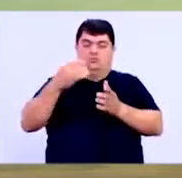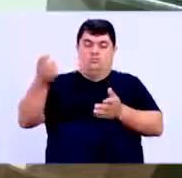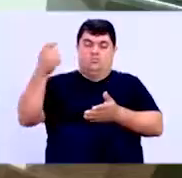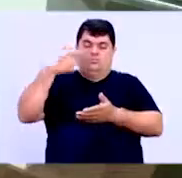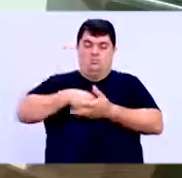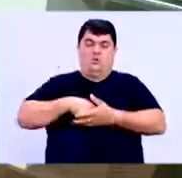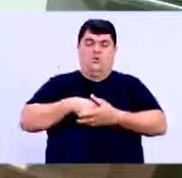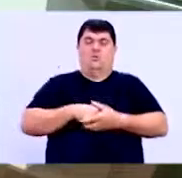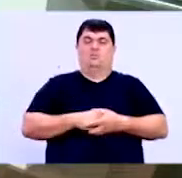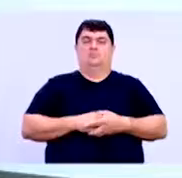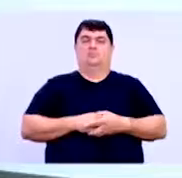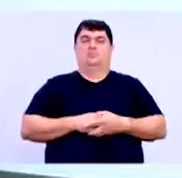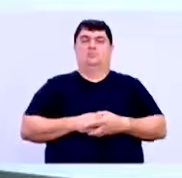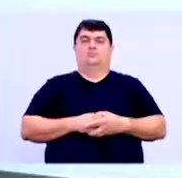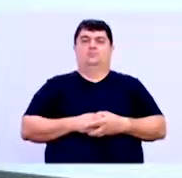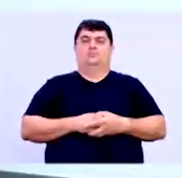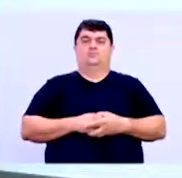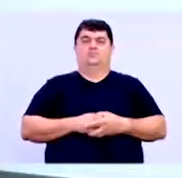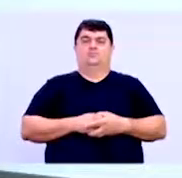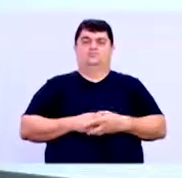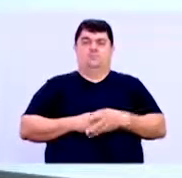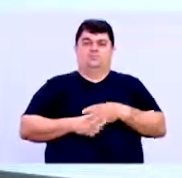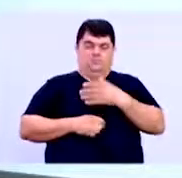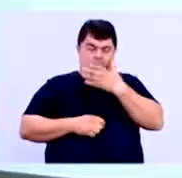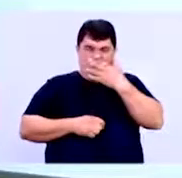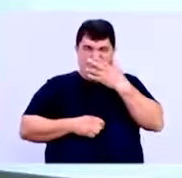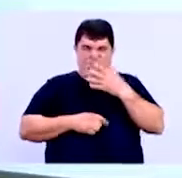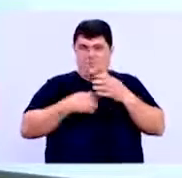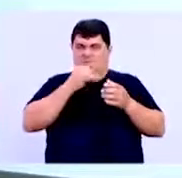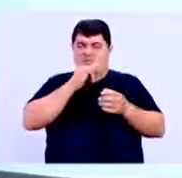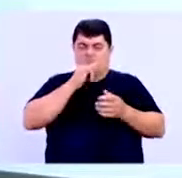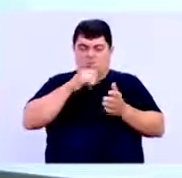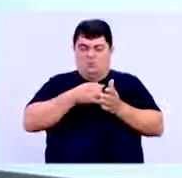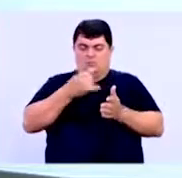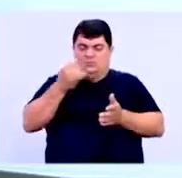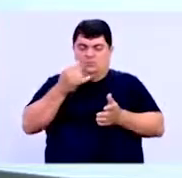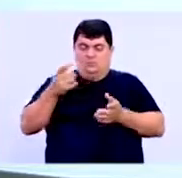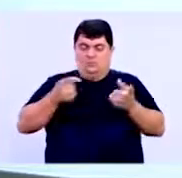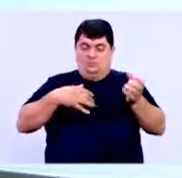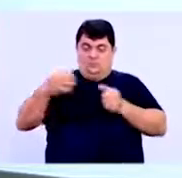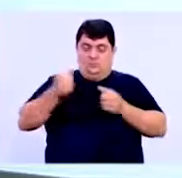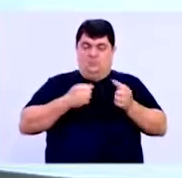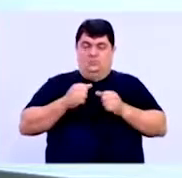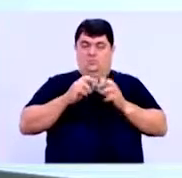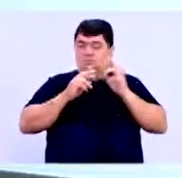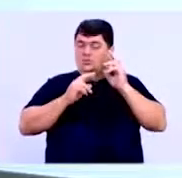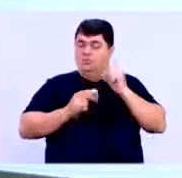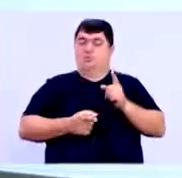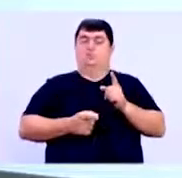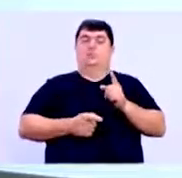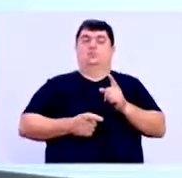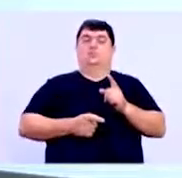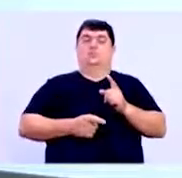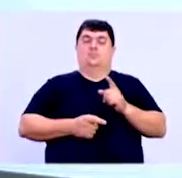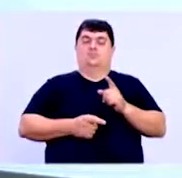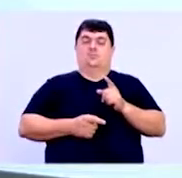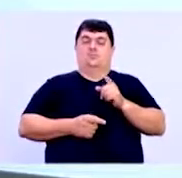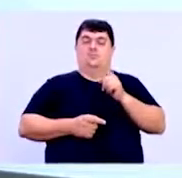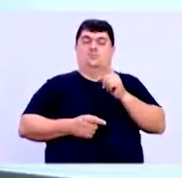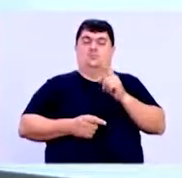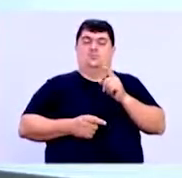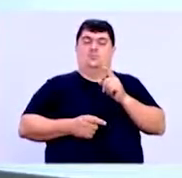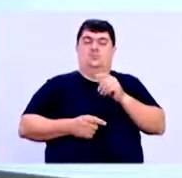Muito bem, excelente. E quando a gente coloca assim, receber juros por isso, diferentemente de você